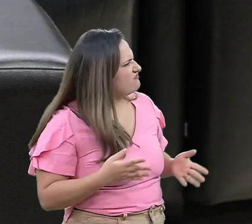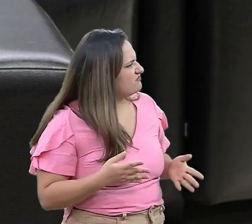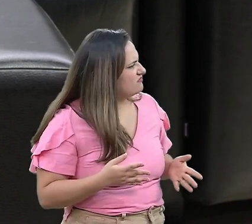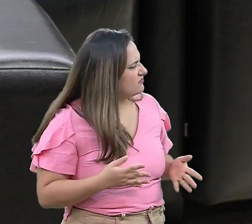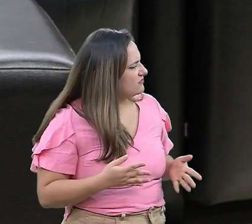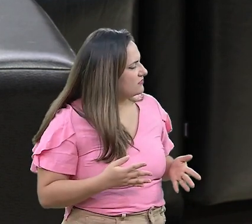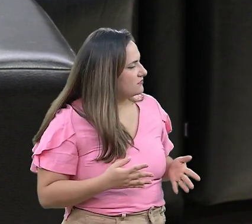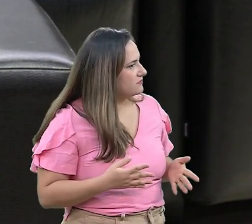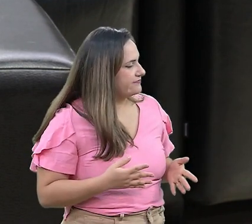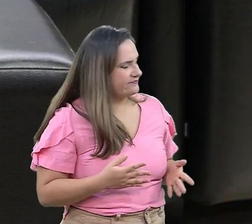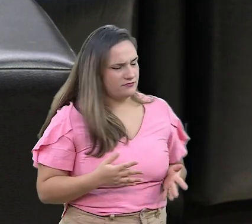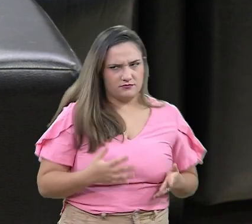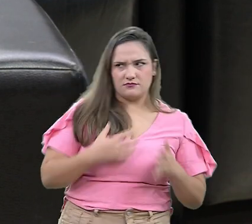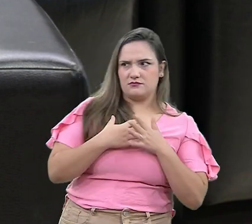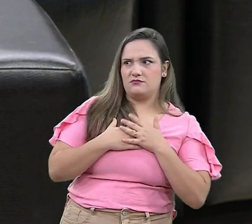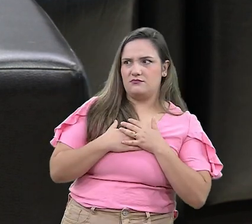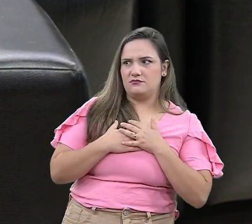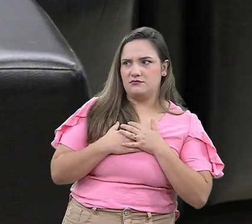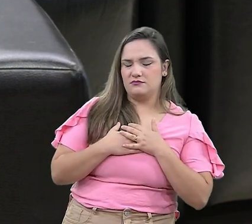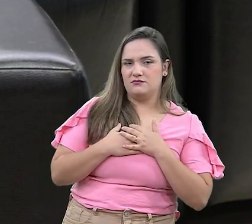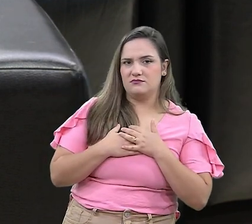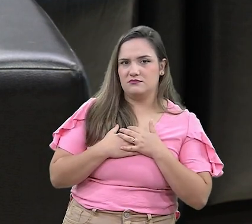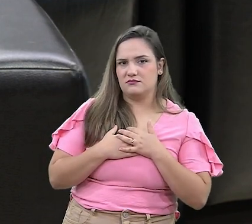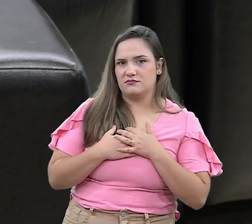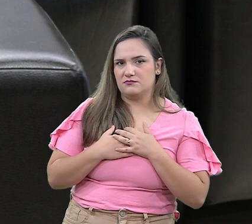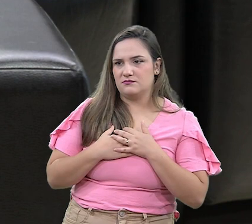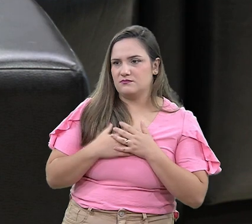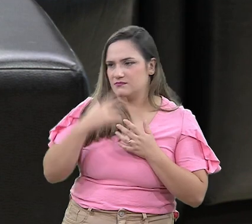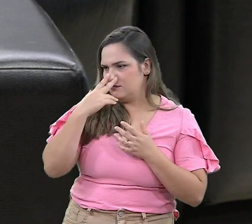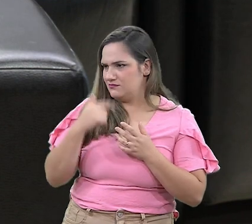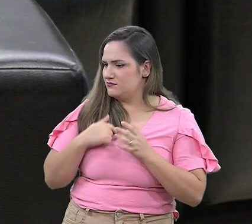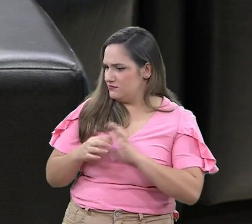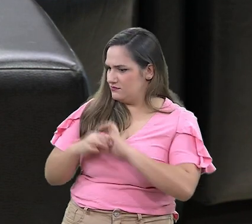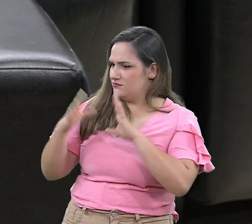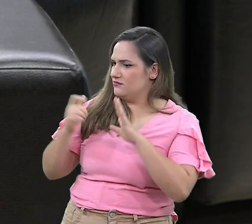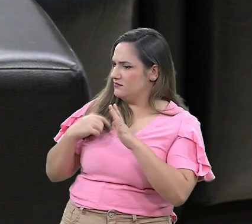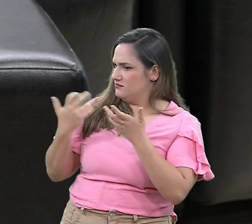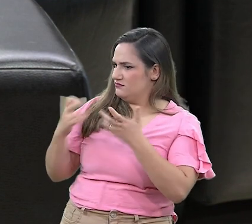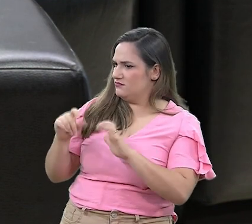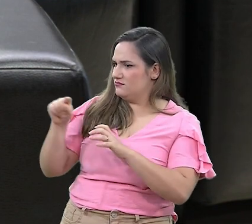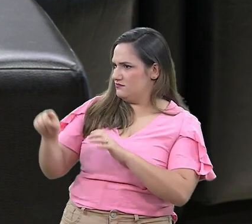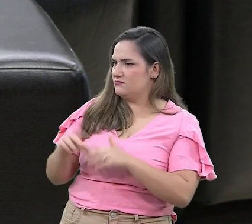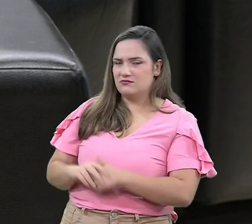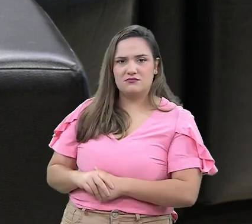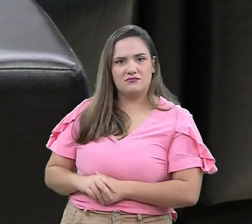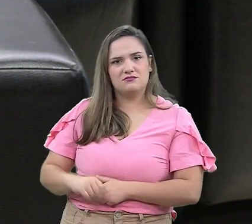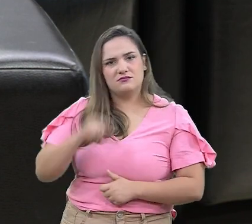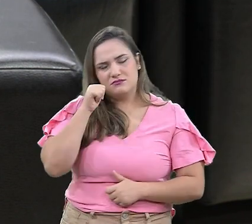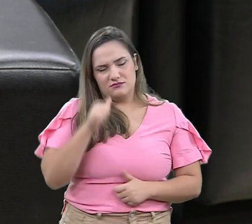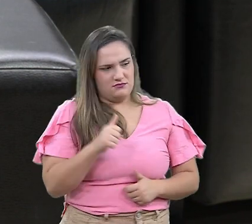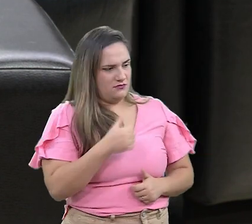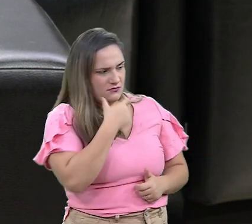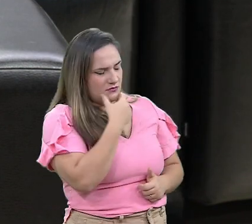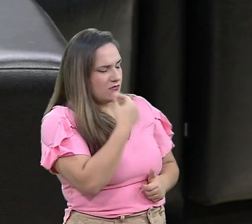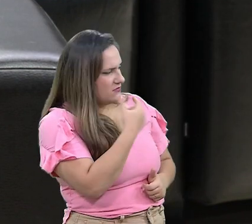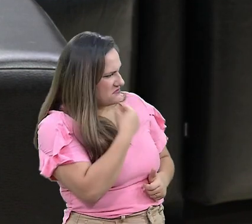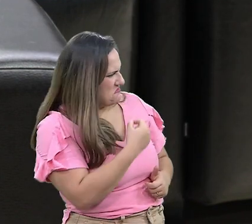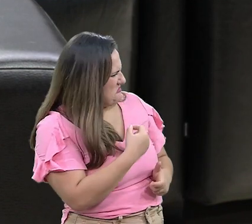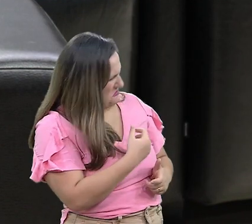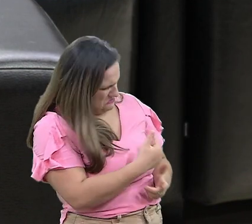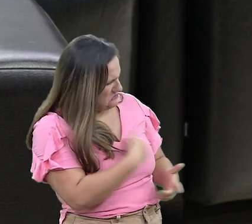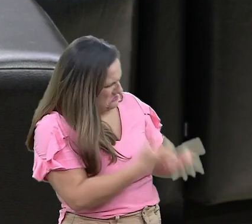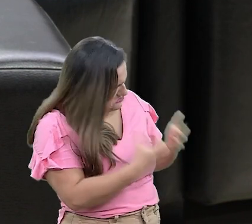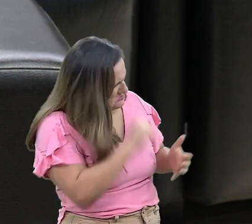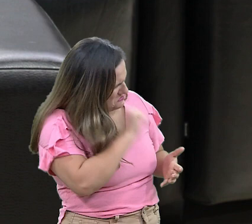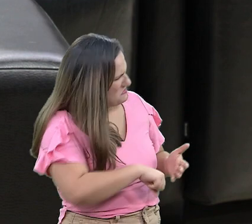esse limite e que eu agrido a liberdade sexual dessa mulher e